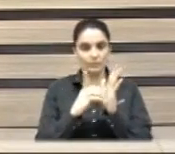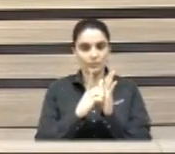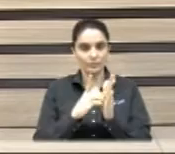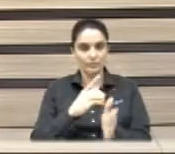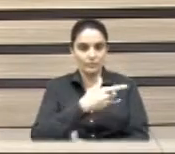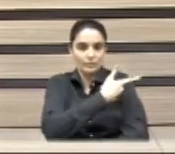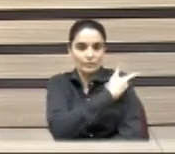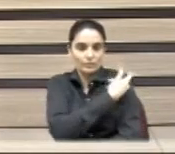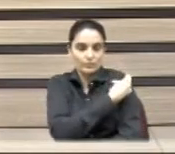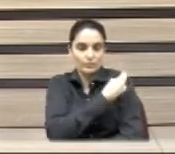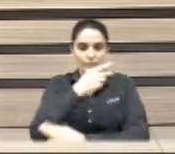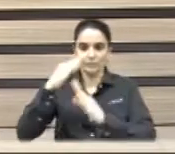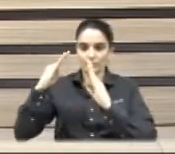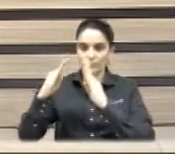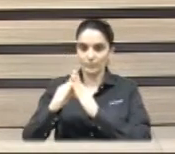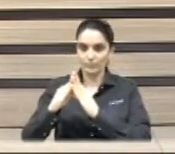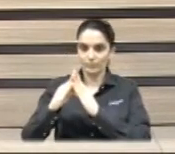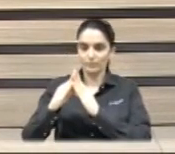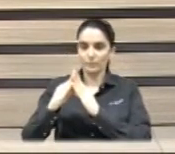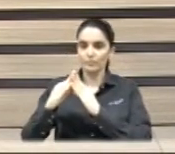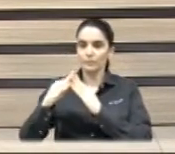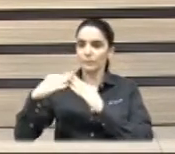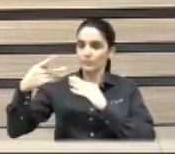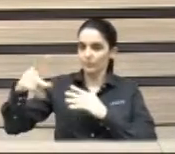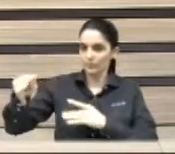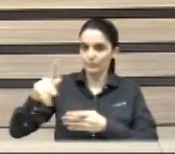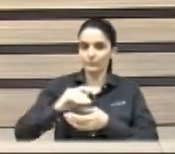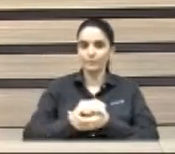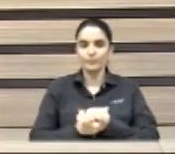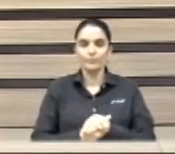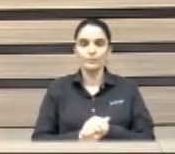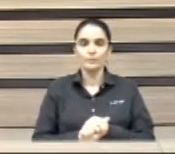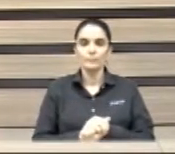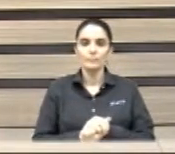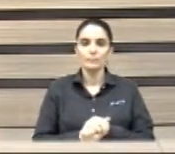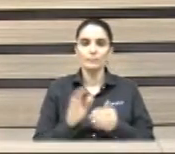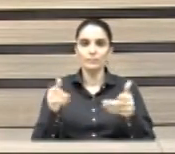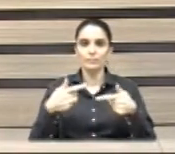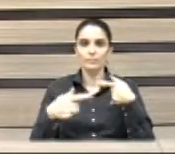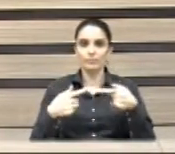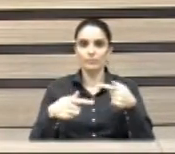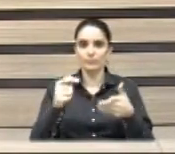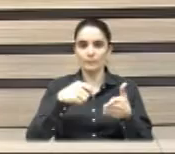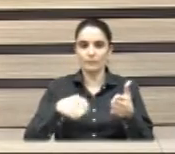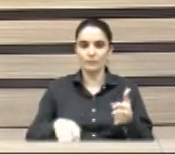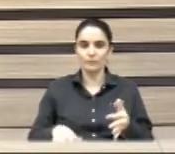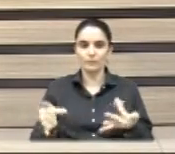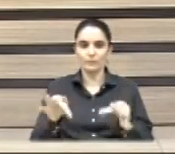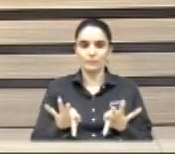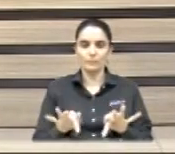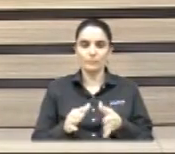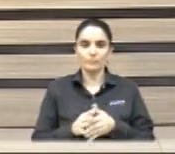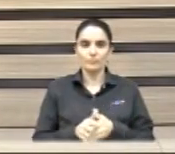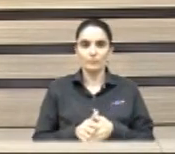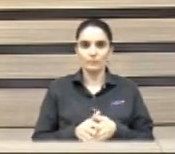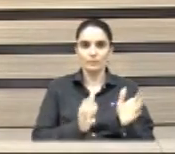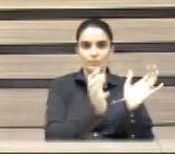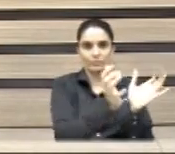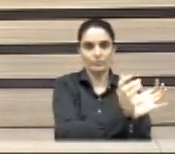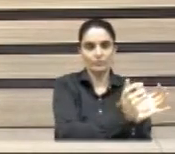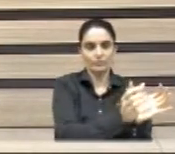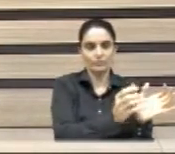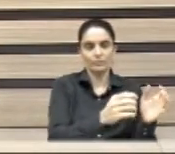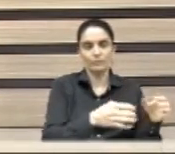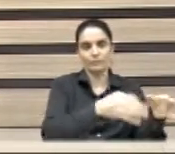doenças incapacitivas e degenerativas e da outras providências. Está em discussão a redação final elaborada pela Comissão Permanente de